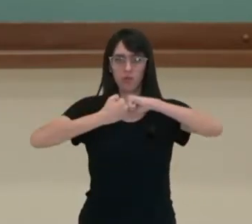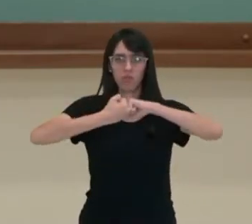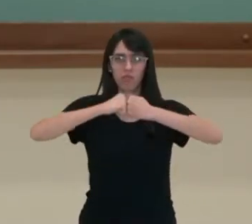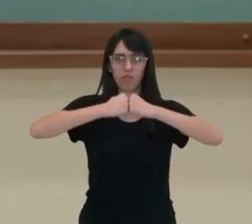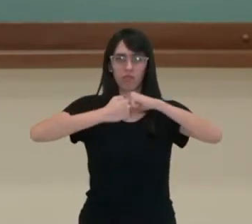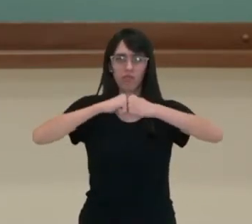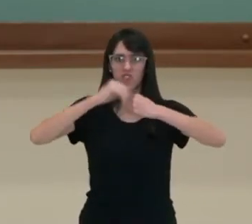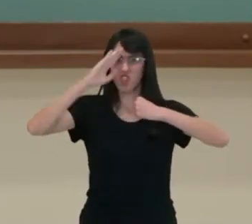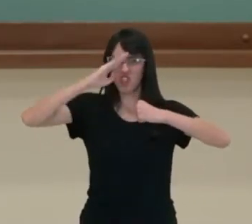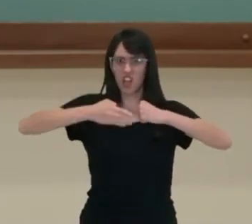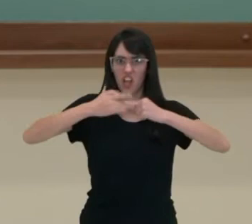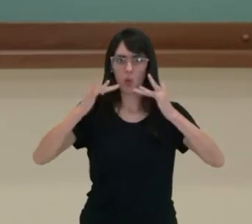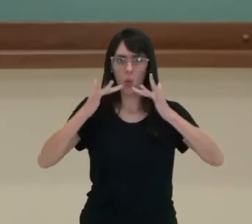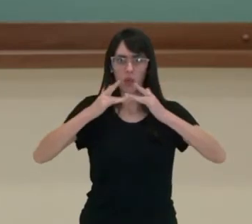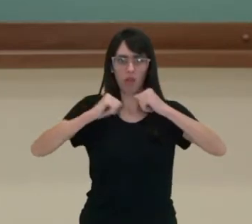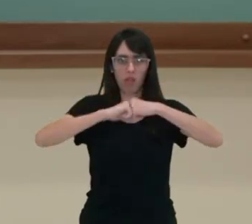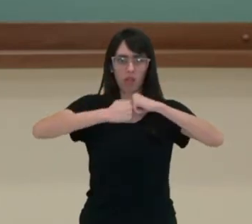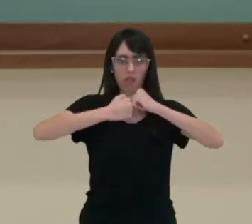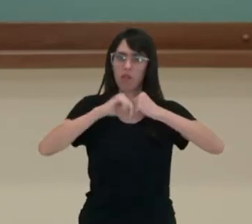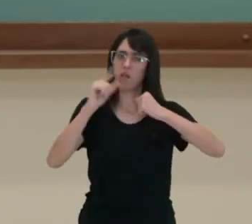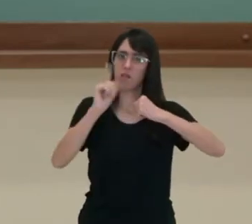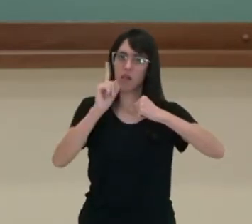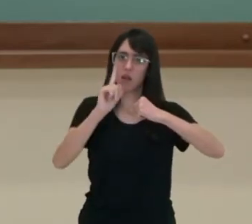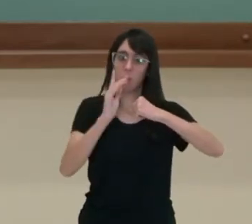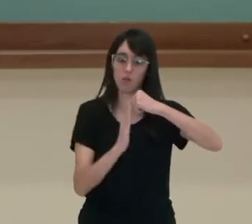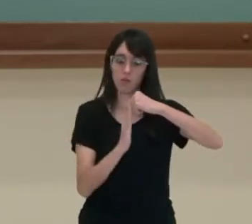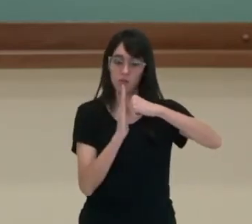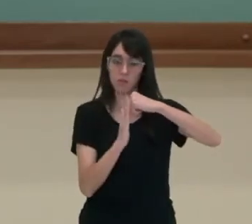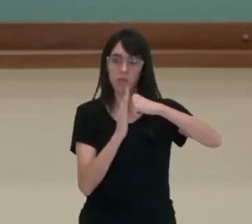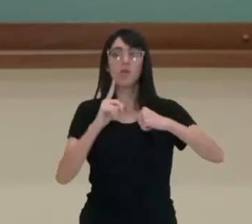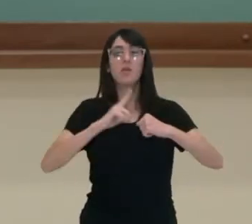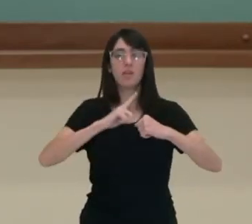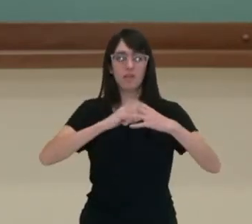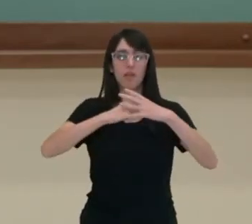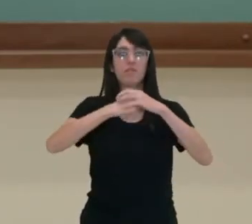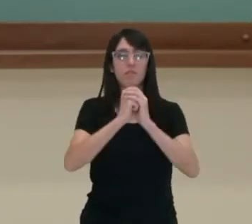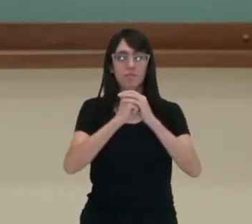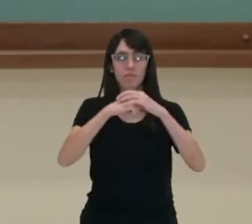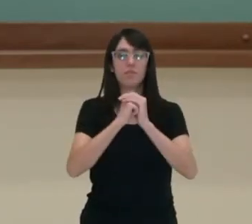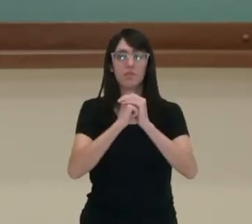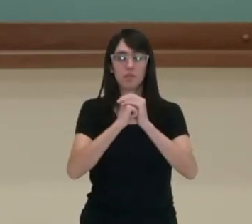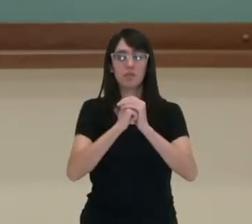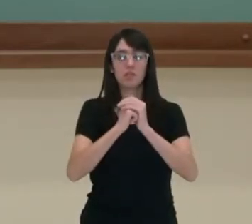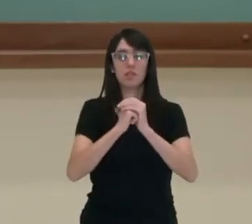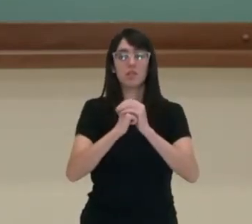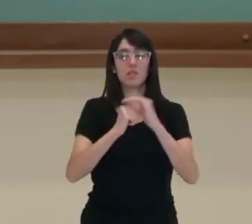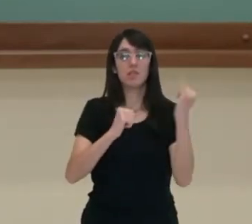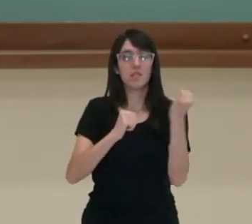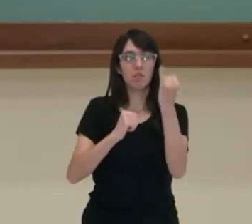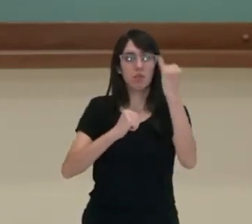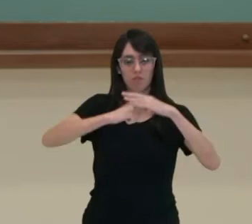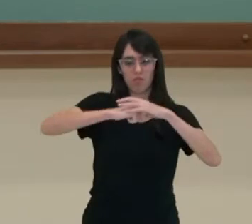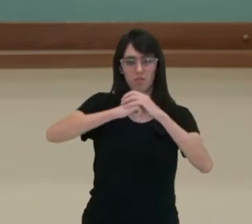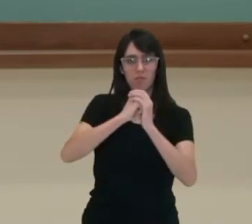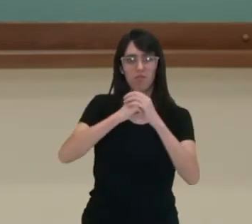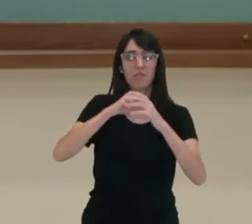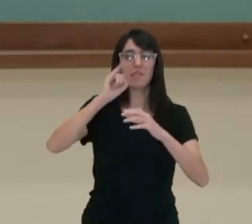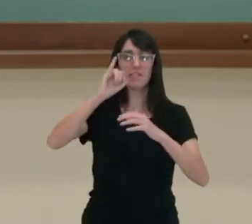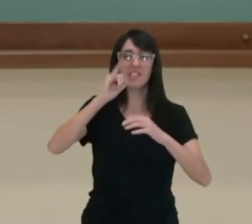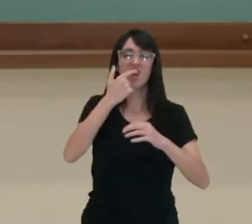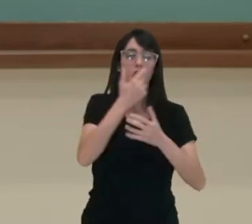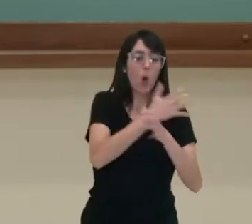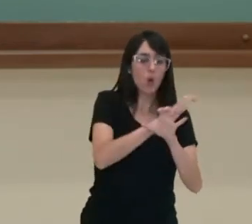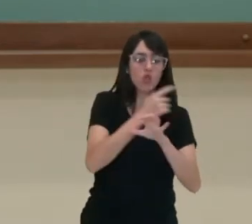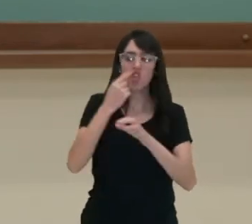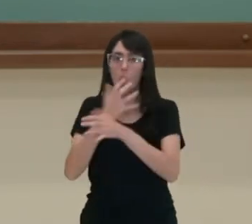Reveste esse osso. Qual é a importância de revestir? Se o osso ficar em atrito com outro osso,